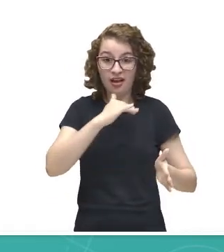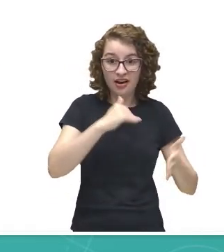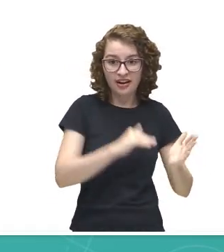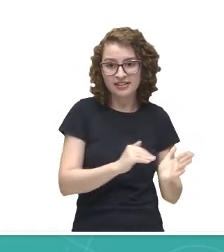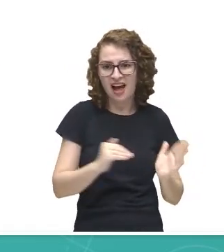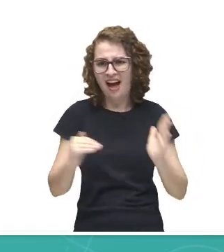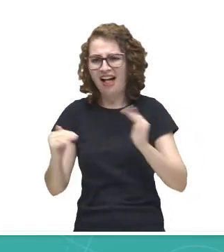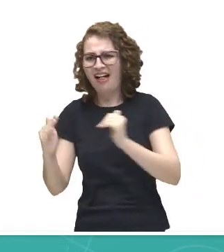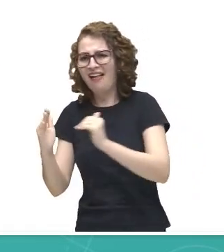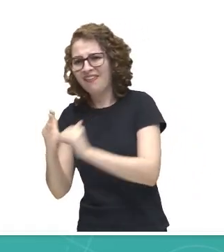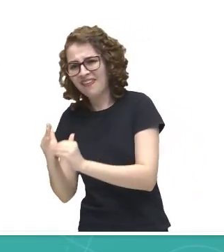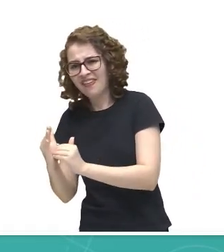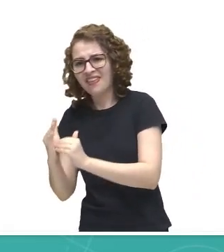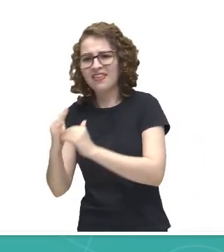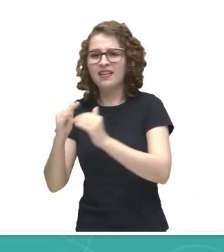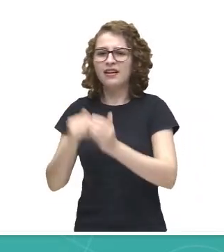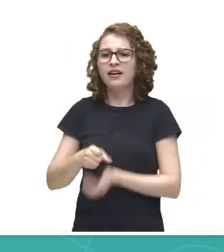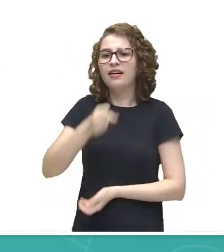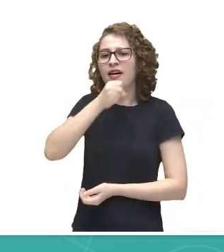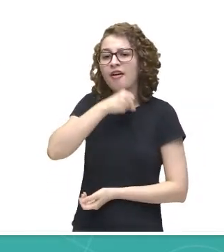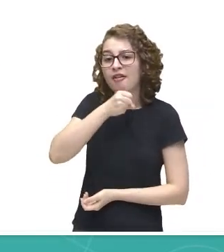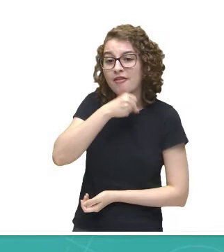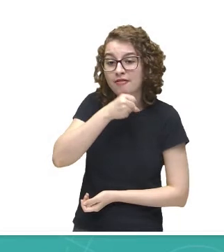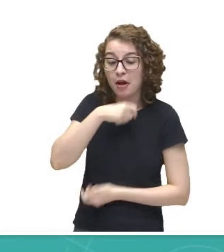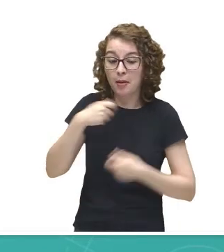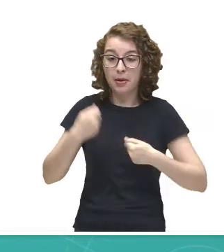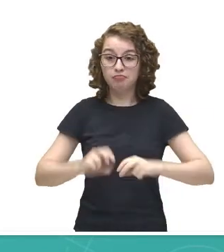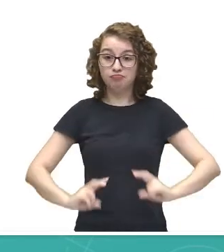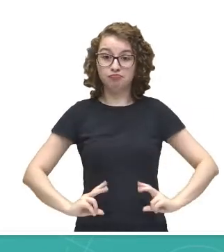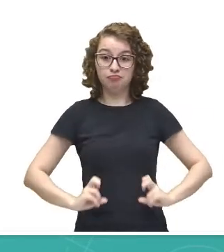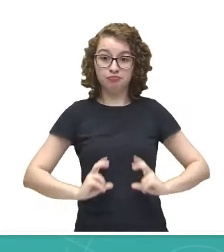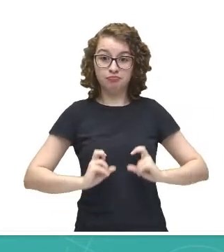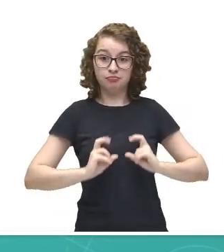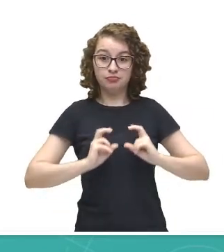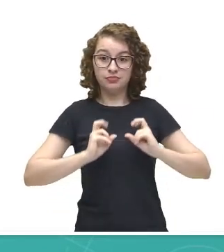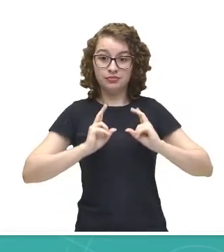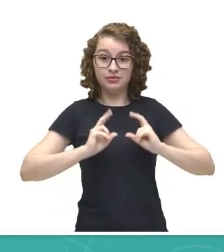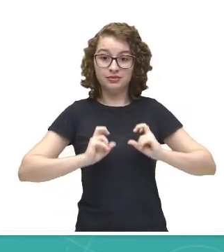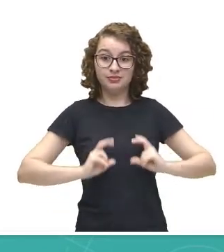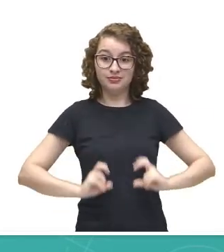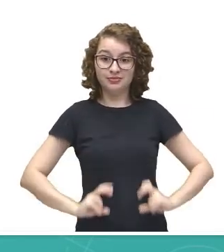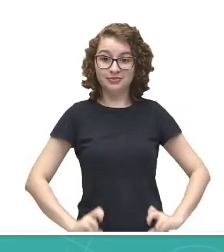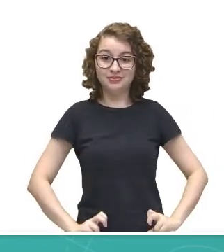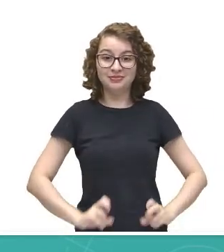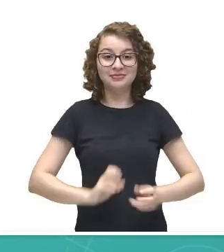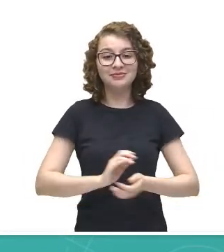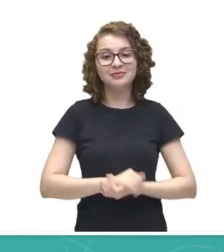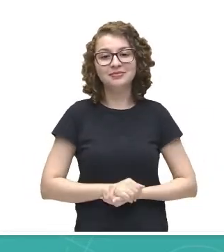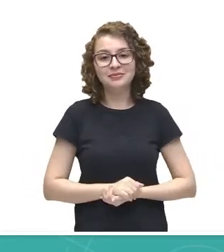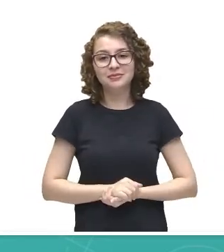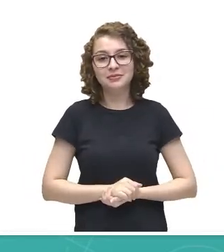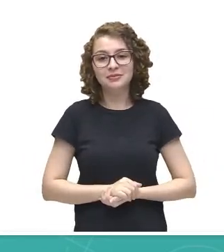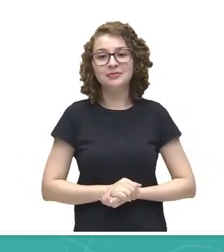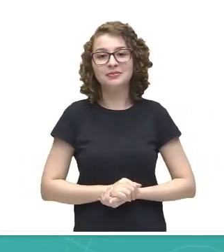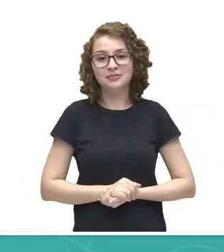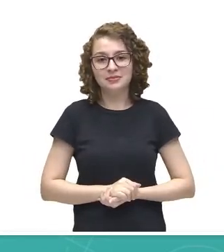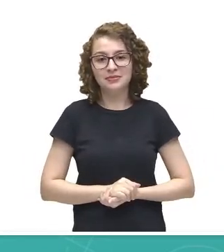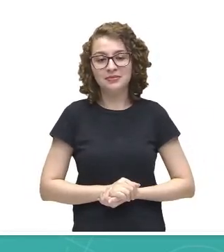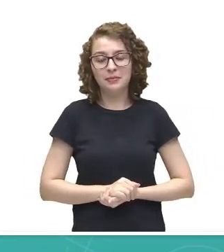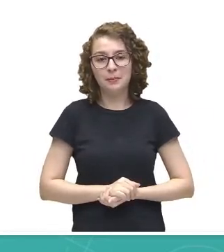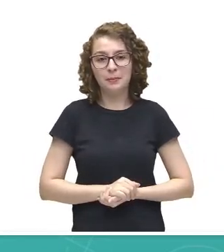tá? Da criança ao idoso é necessário fazer os exames periódicos, que é para ver se o corpo está de uma